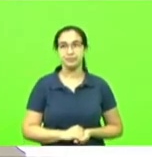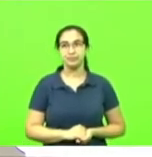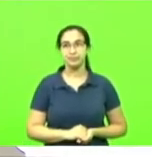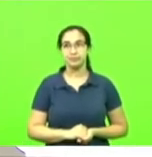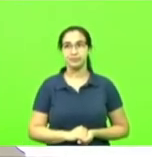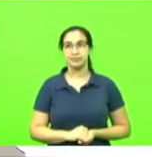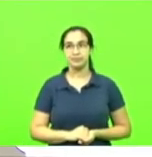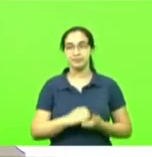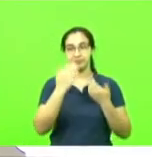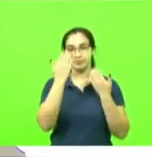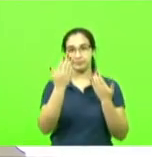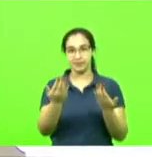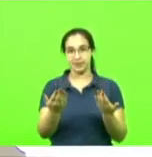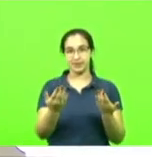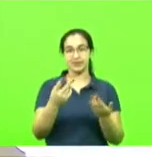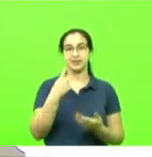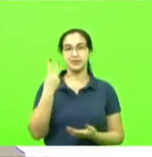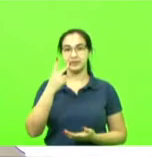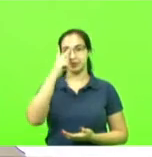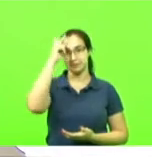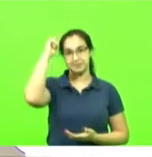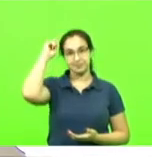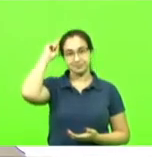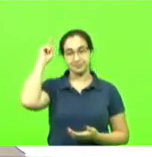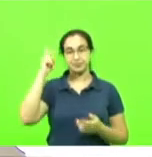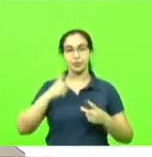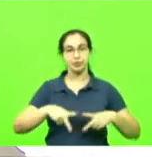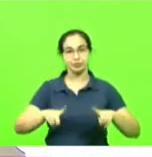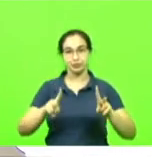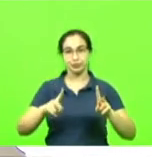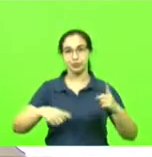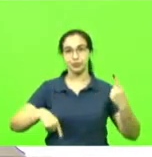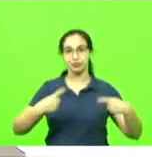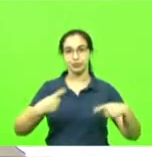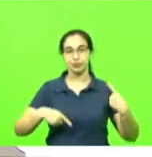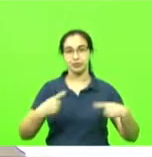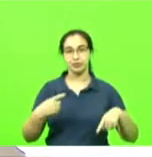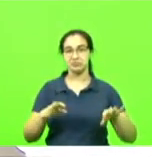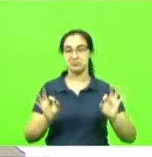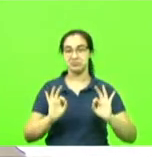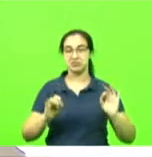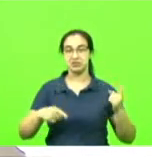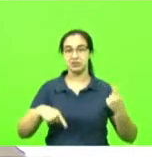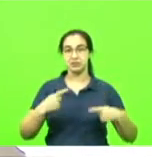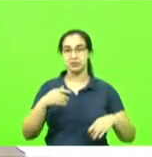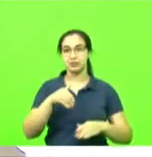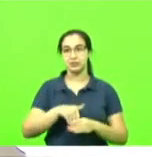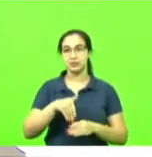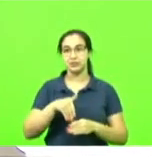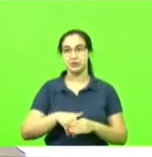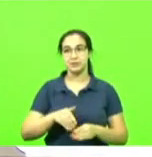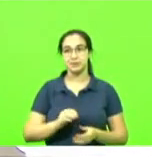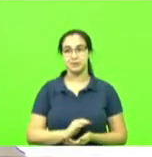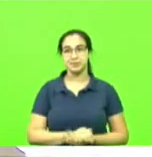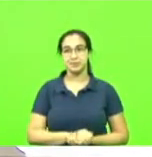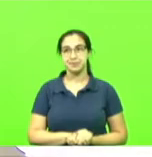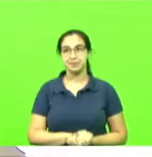Obrigado, deputado Vicente Carro Preso. Continua em discussão. Não havendo quem queira discutir, em votação.